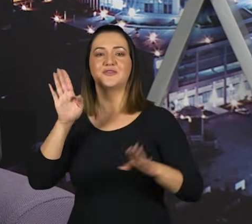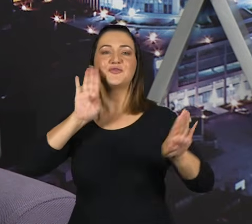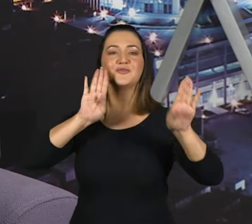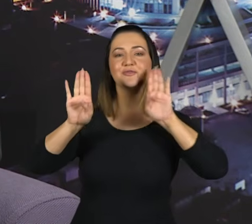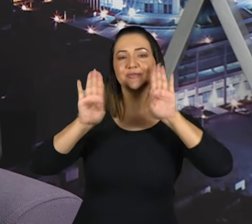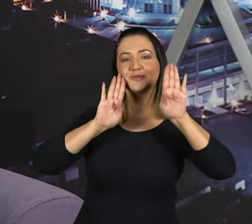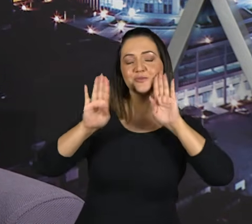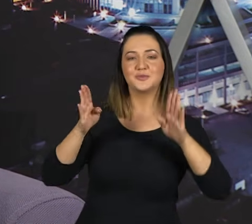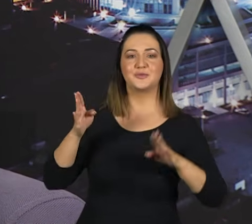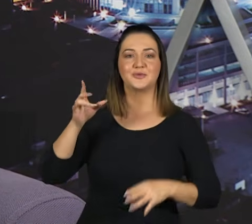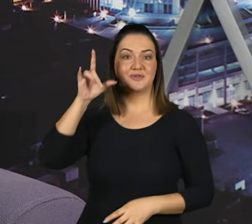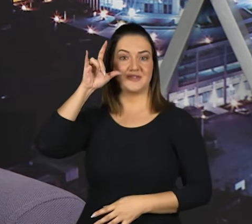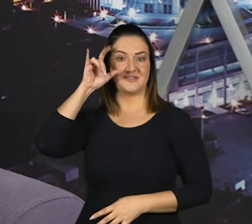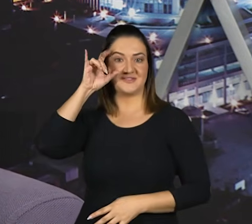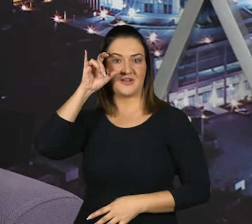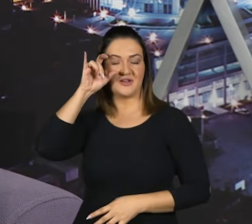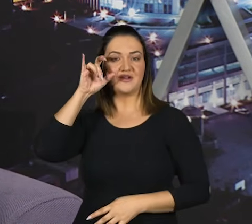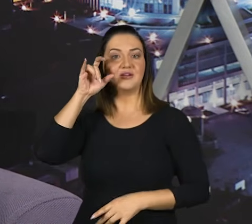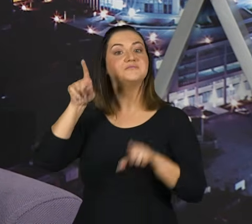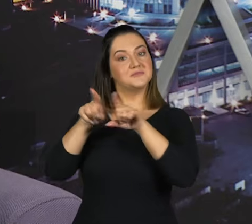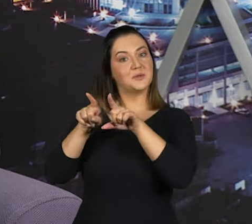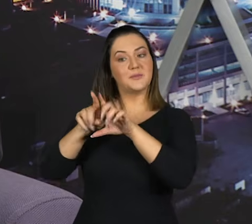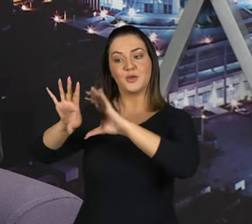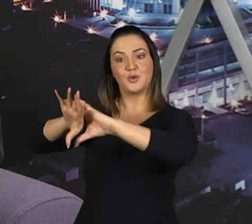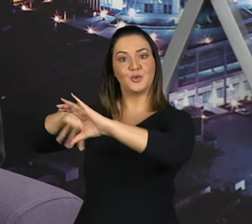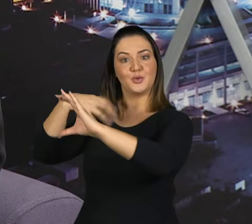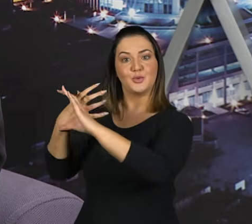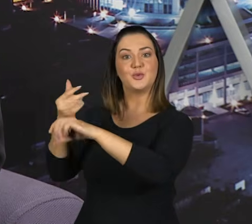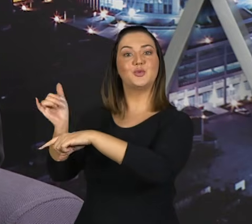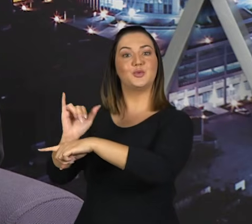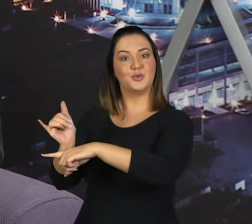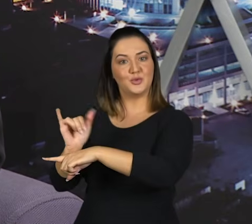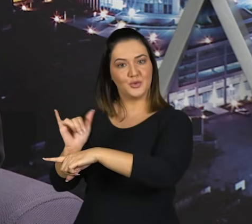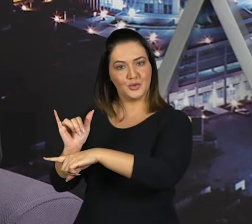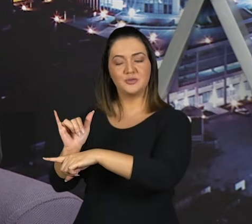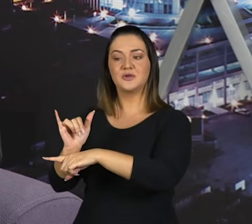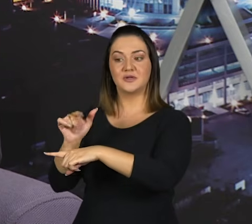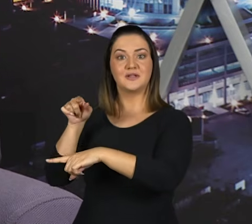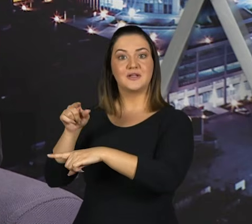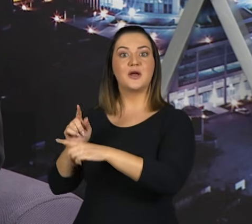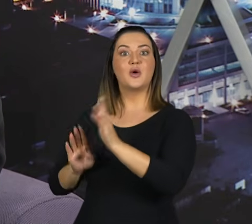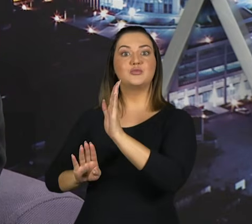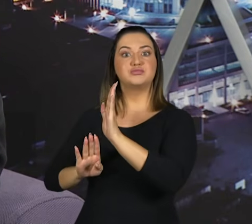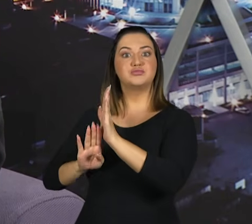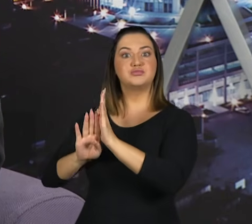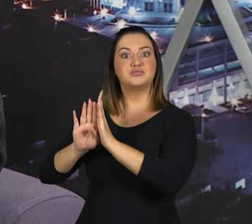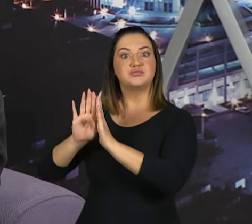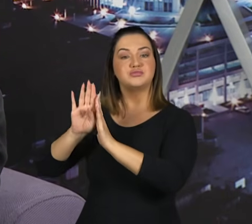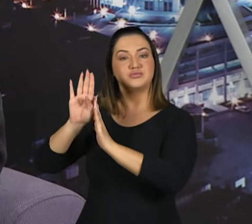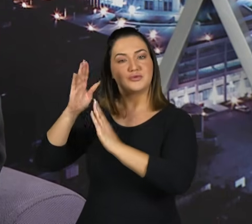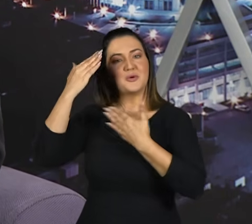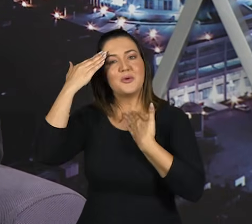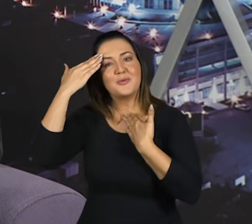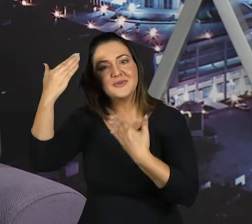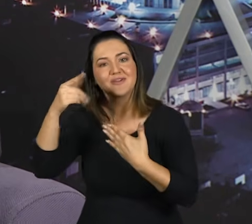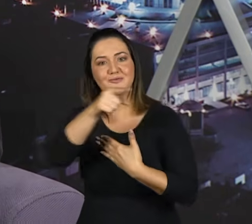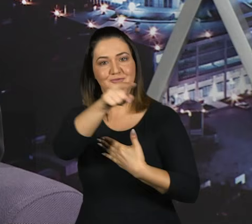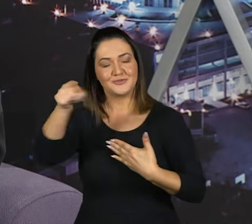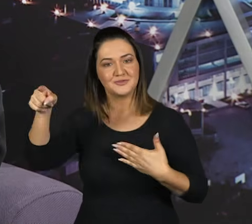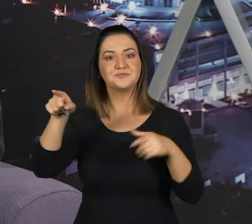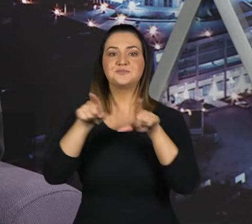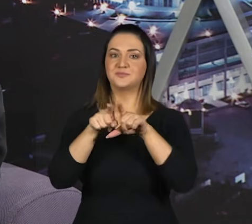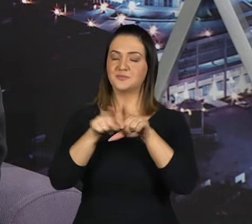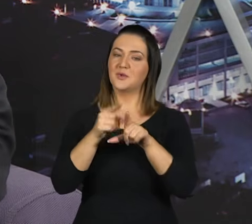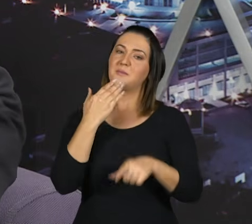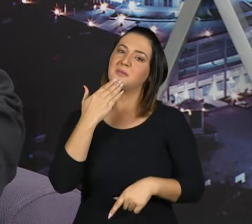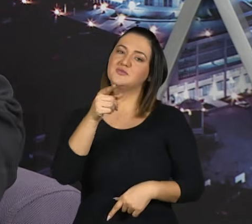no Instagram e também no YouTube. No YouTube, o nosso canal tem crescido cada vez mais. Muito obrigado a todos vocês e